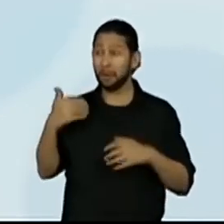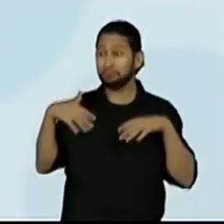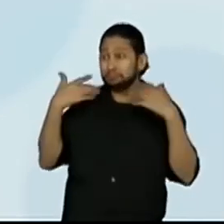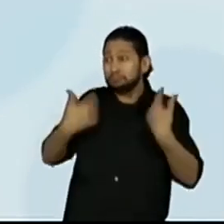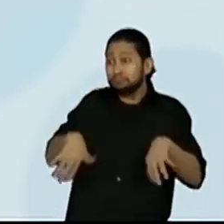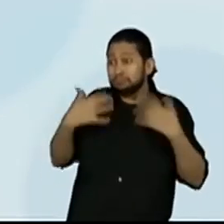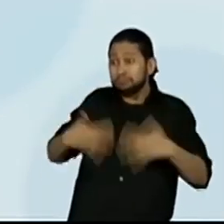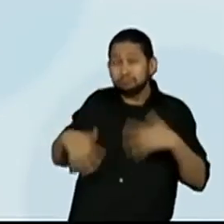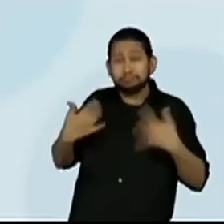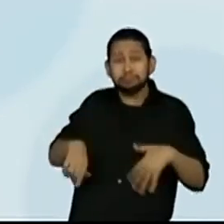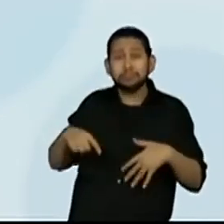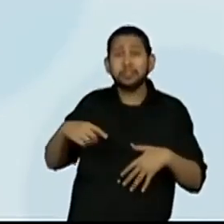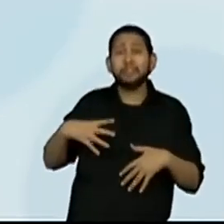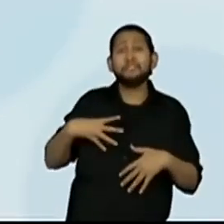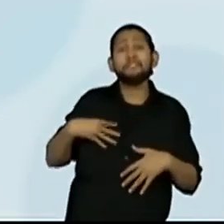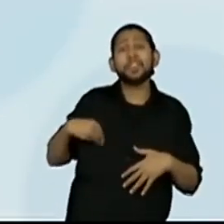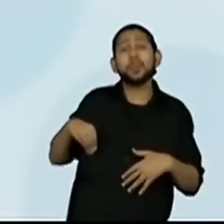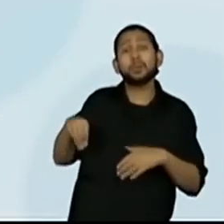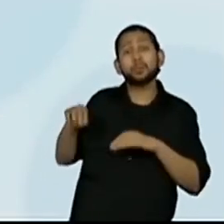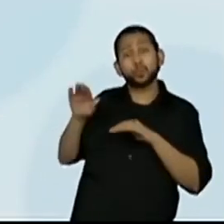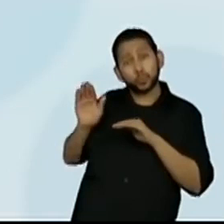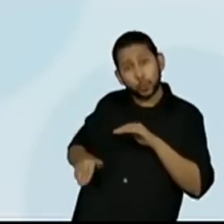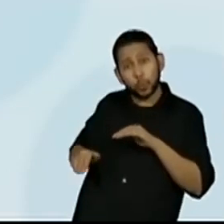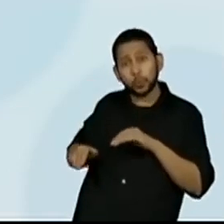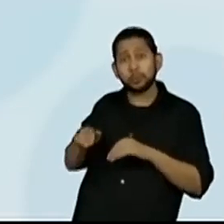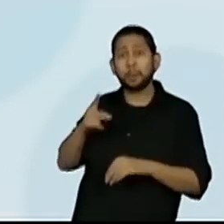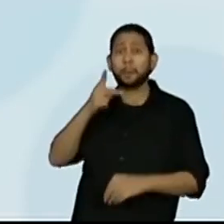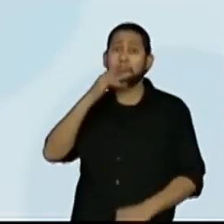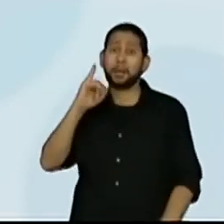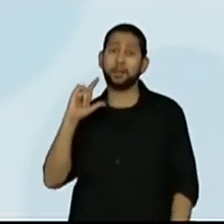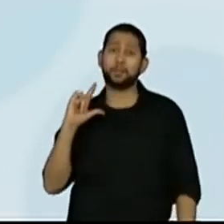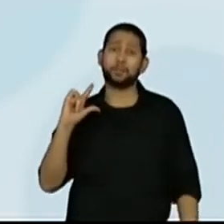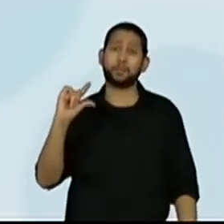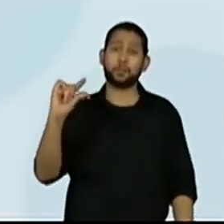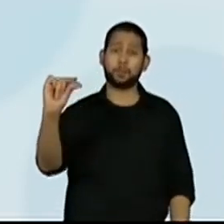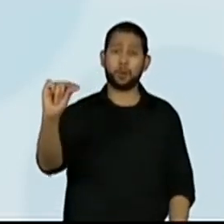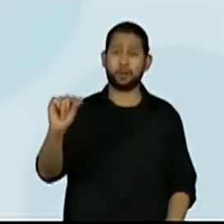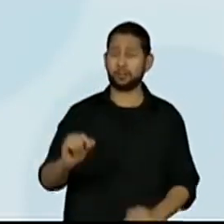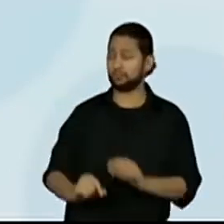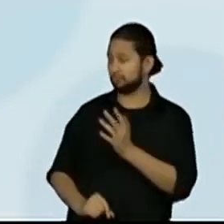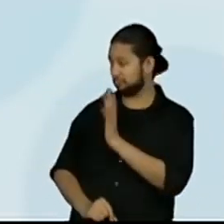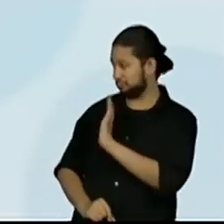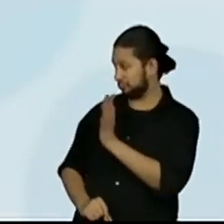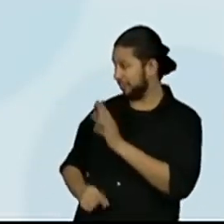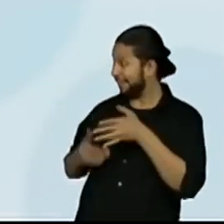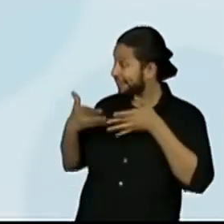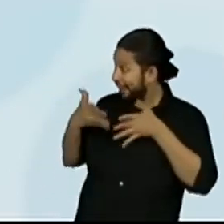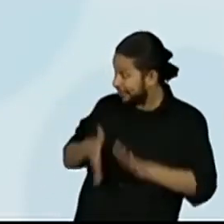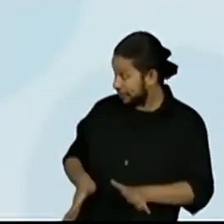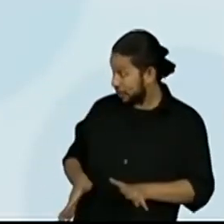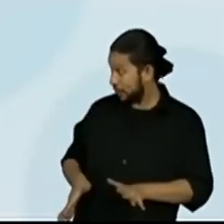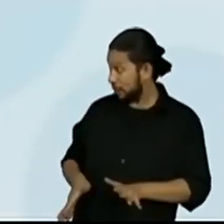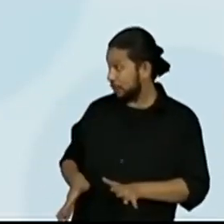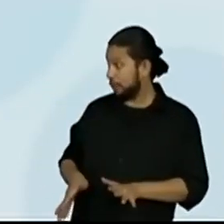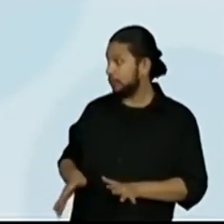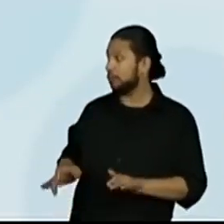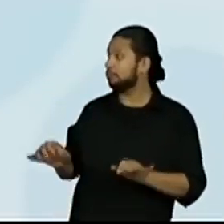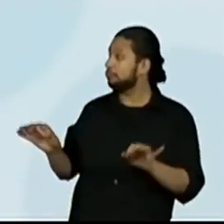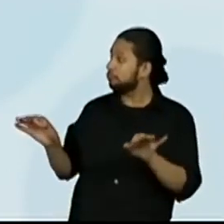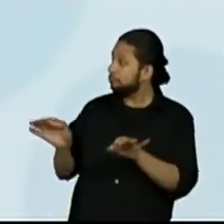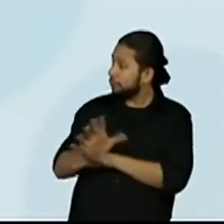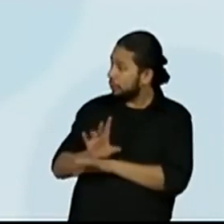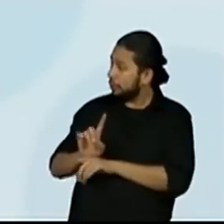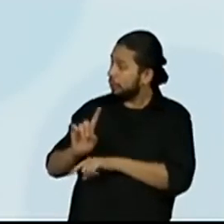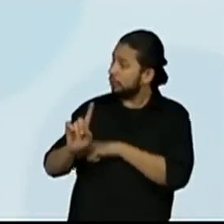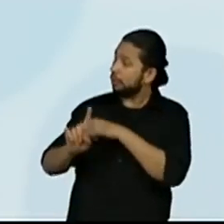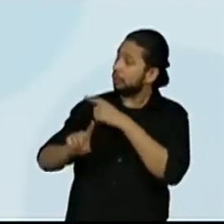ao pé de si um filhinho, dizendo, já existisses, porque da terra saísses, volta